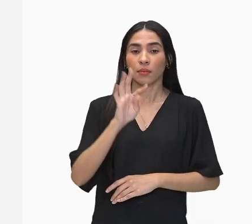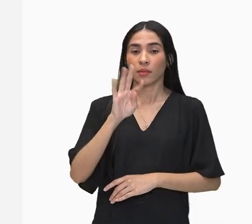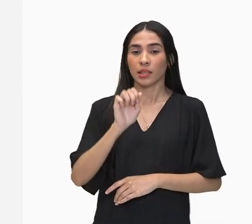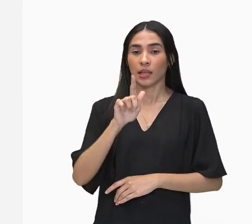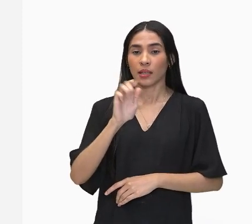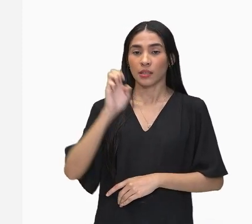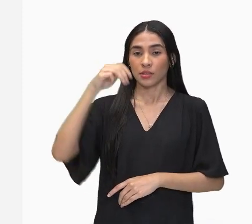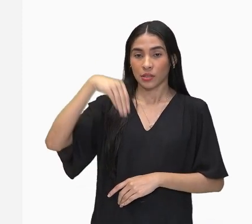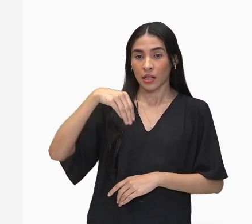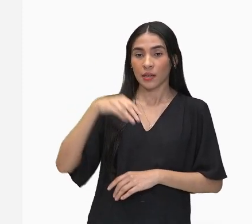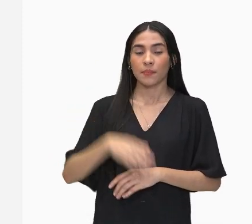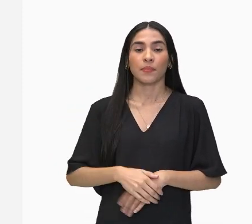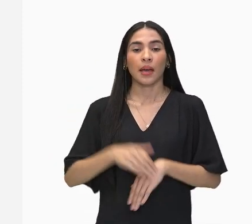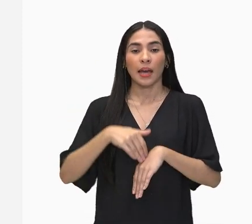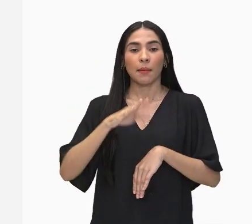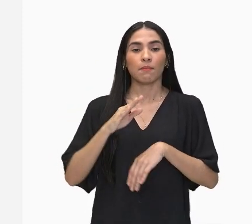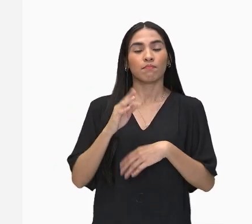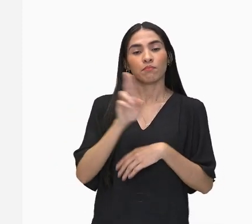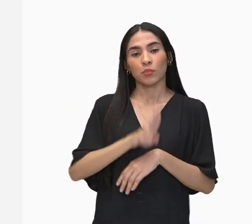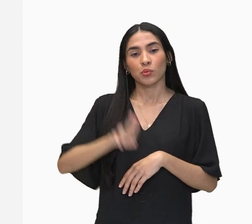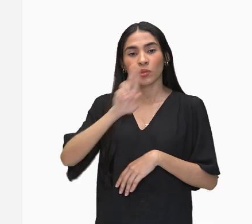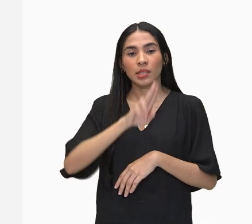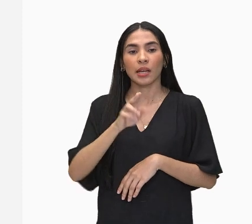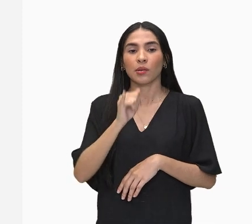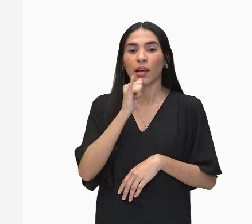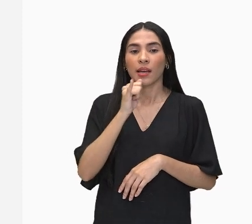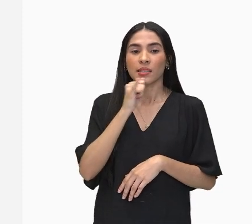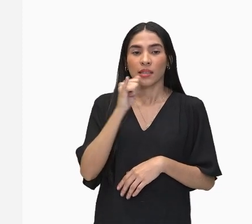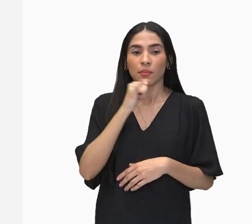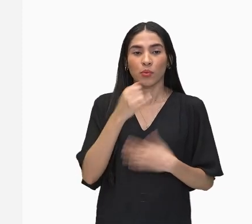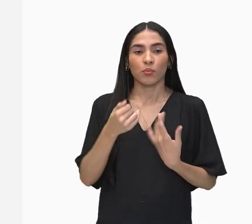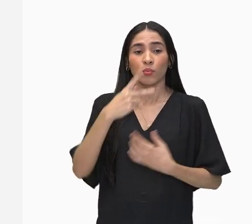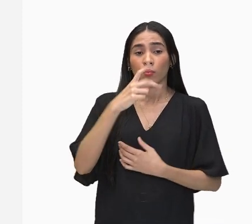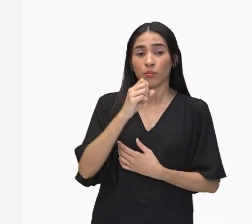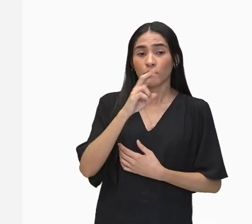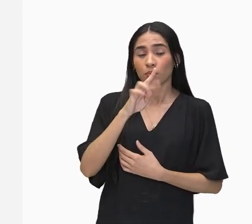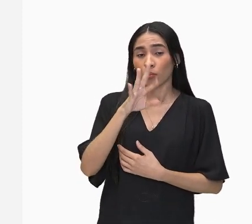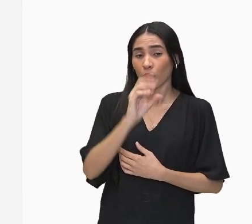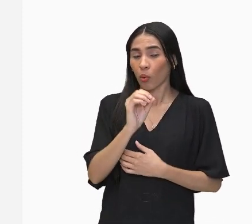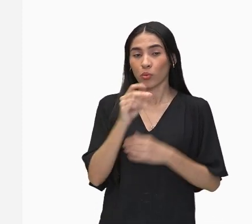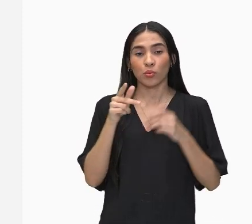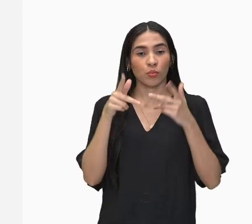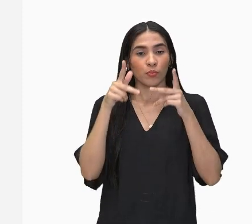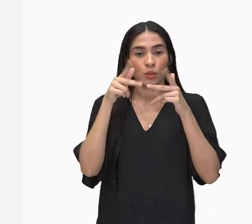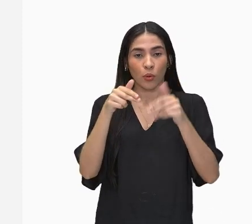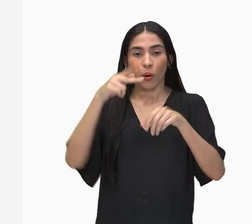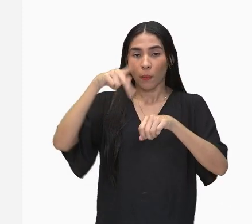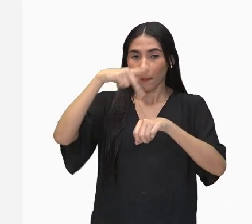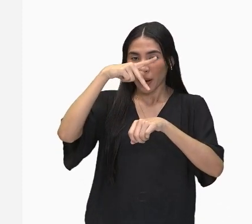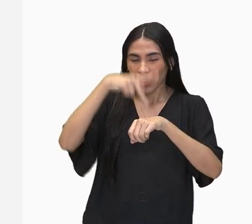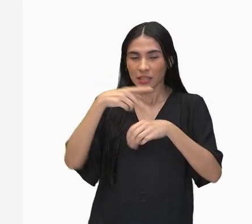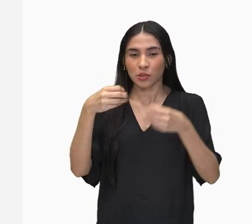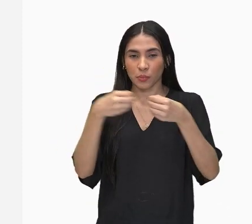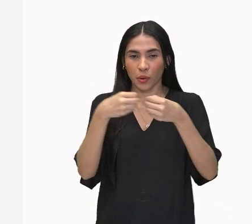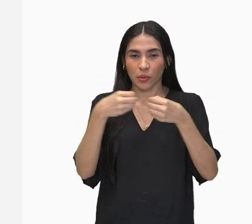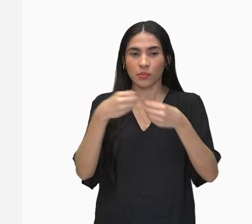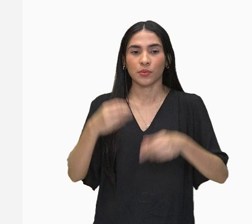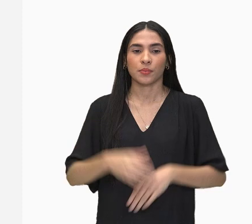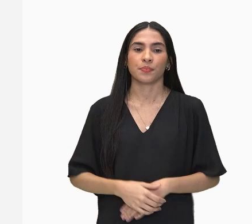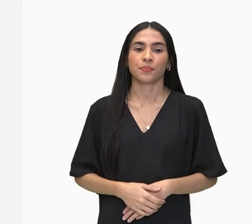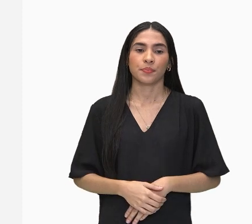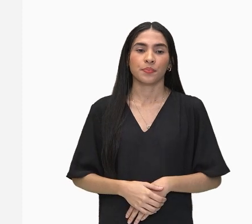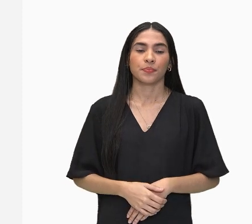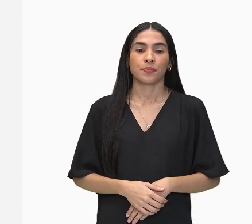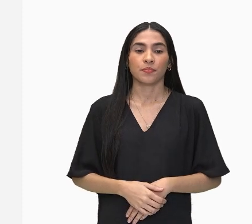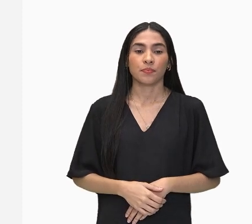de navegação que ocorre entre portos do mesmo país em áreas costeiras, né? E aí nós temos